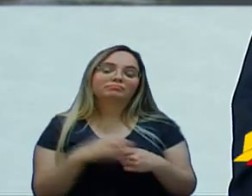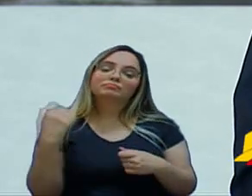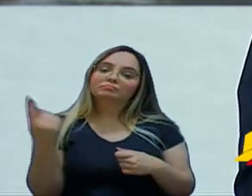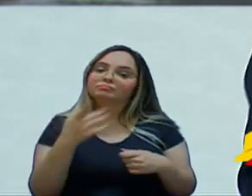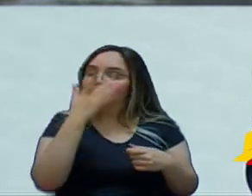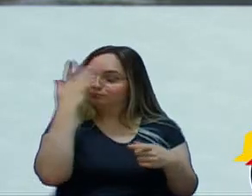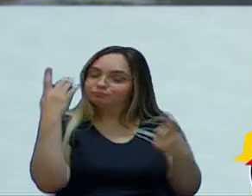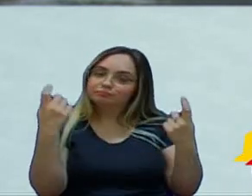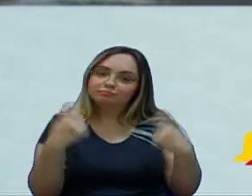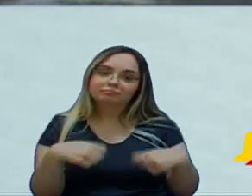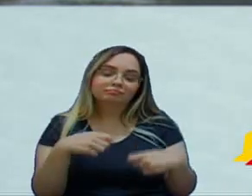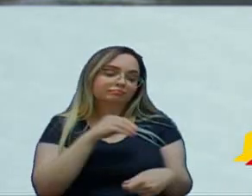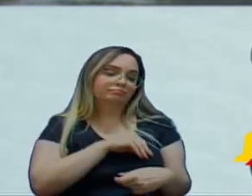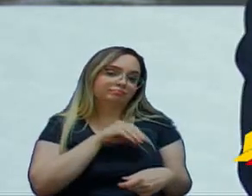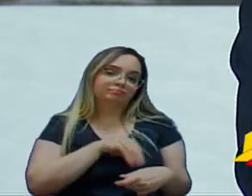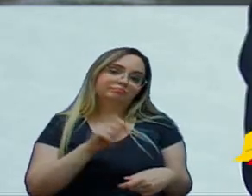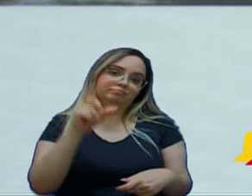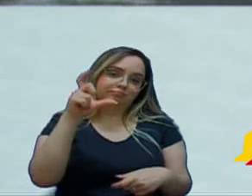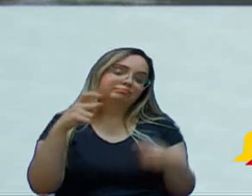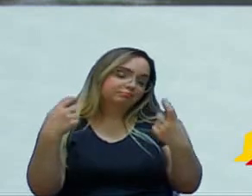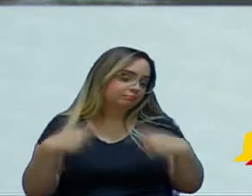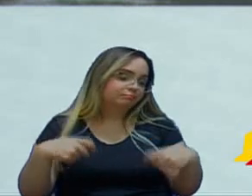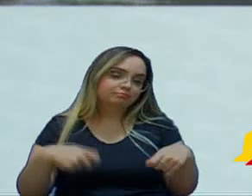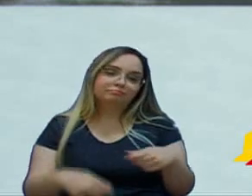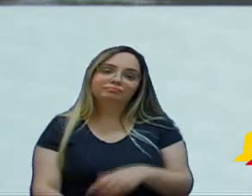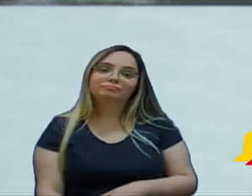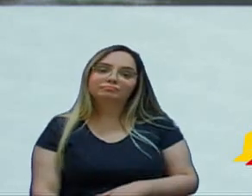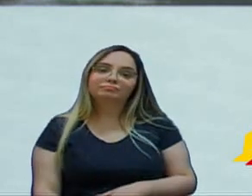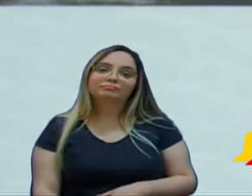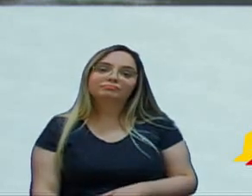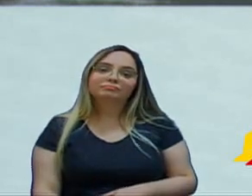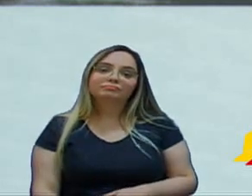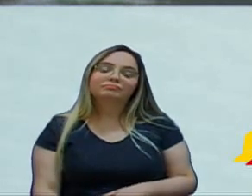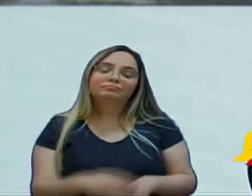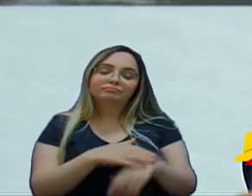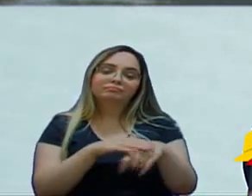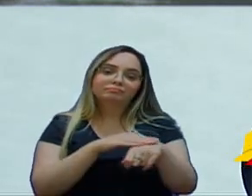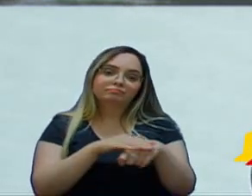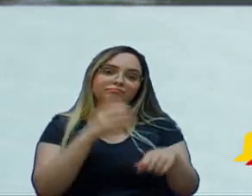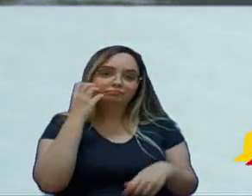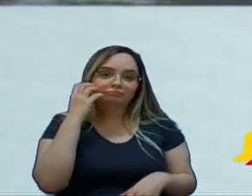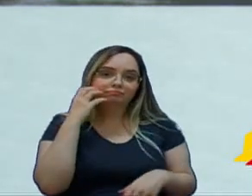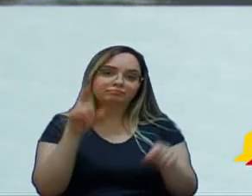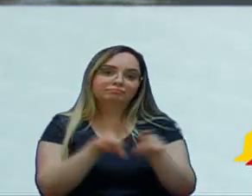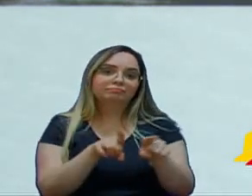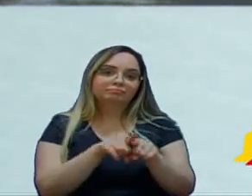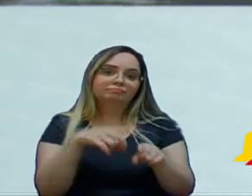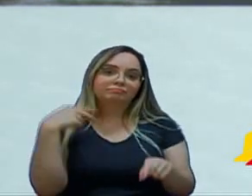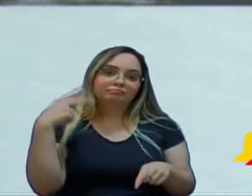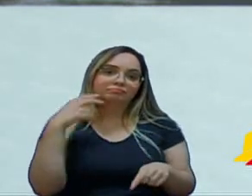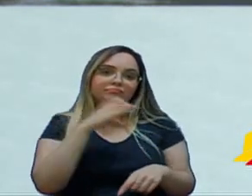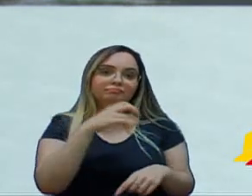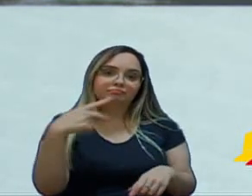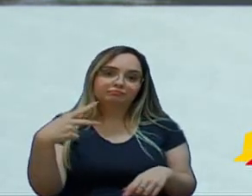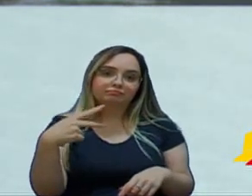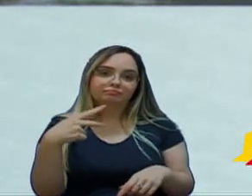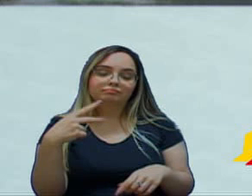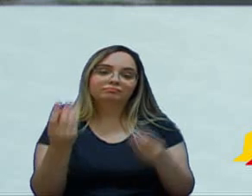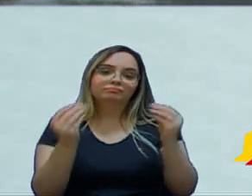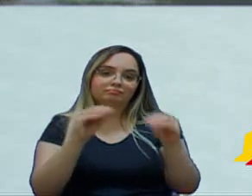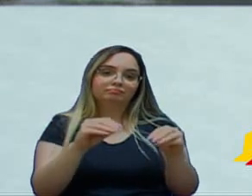necessidade. Então, eu até estava conversando nos bastidores com o presidente Cláudio, com o vereador também Cristiano, que colocou uma